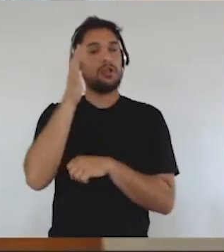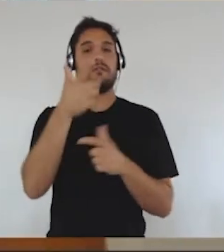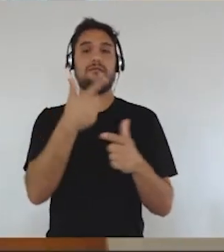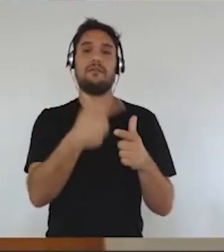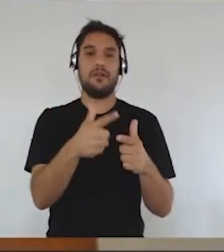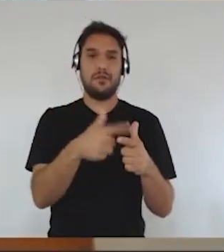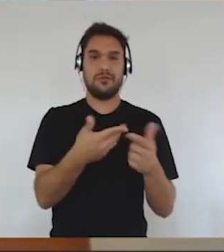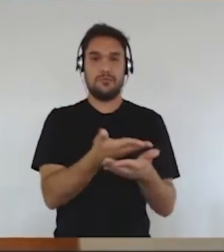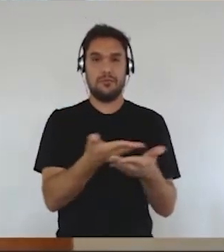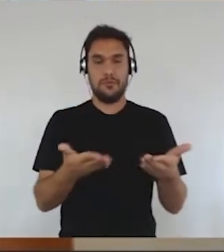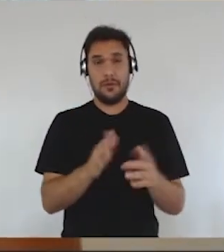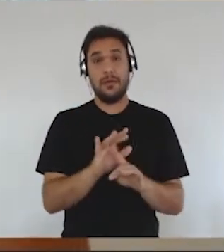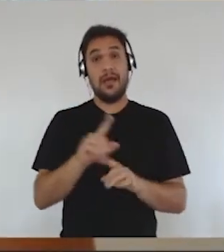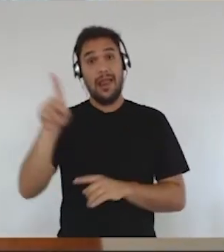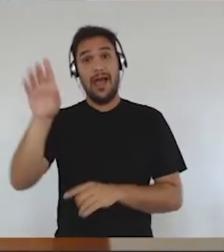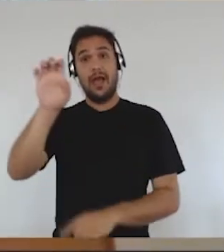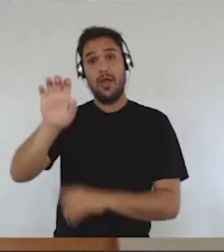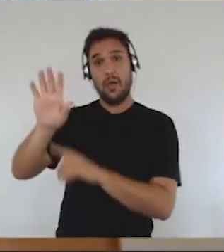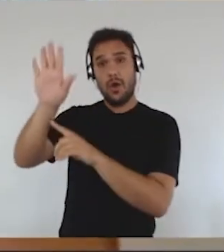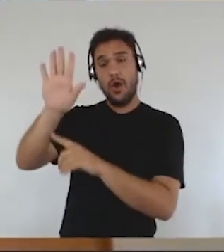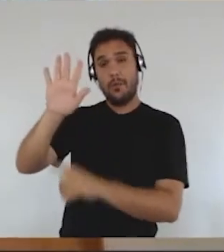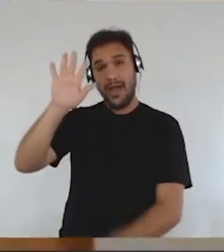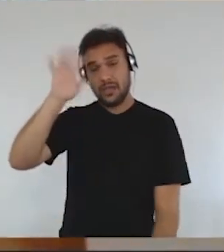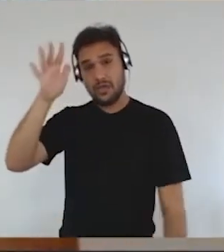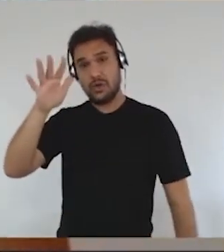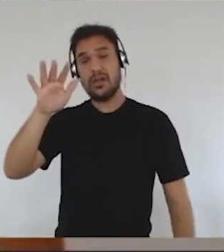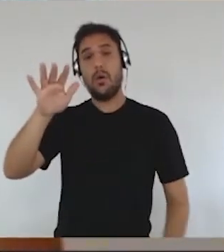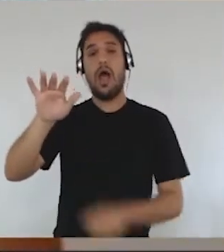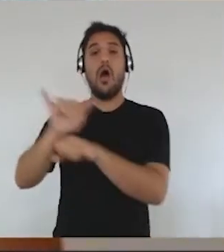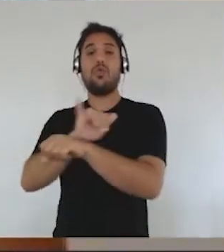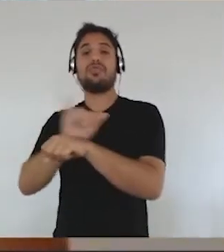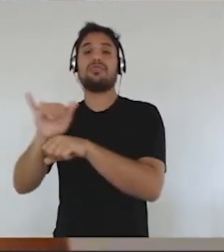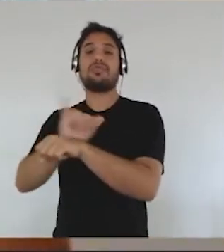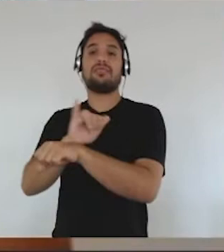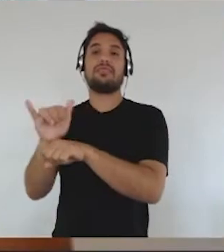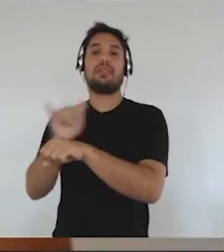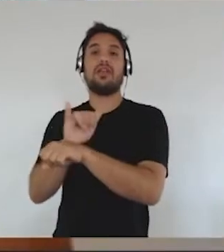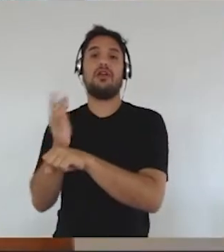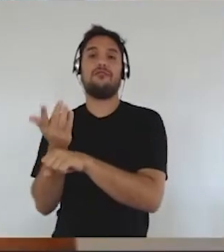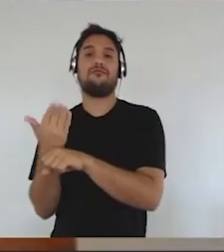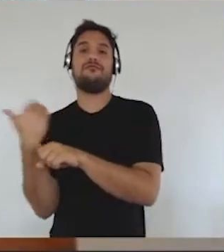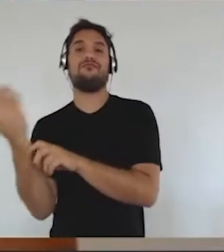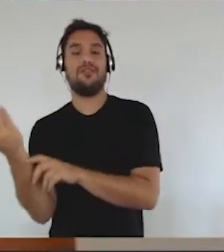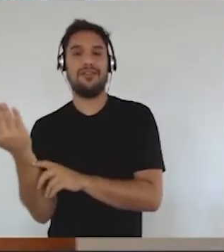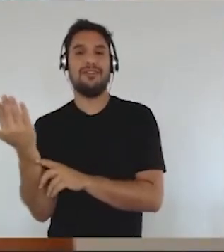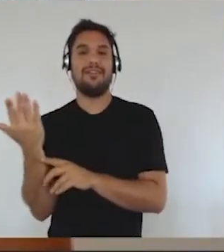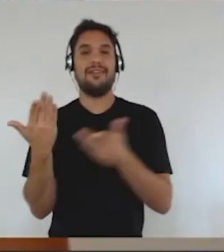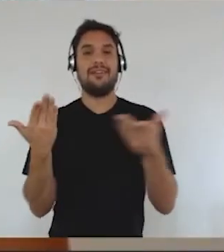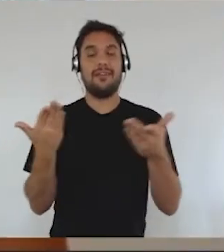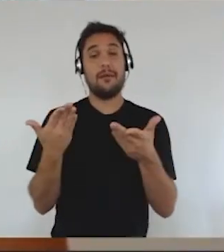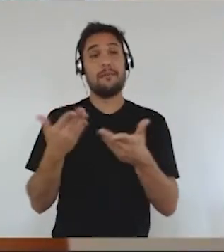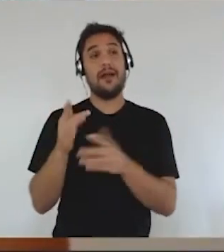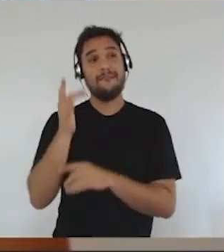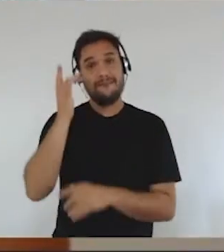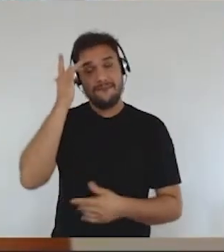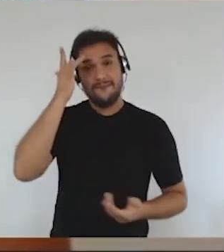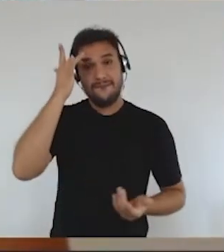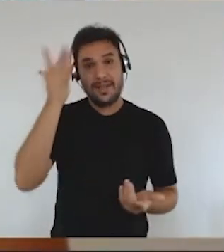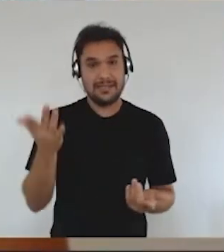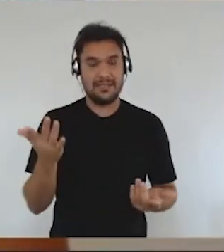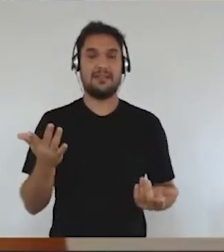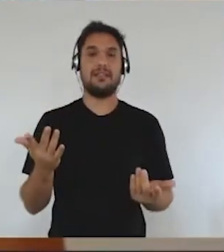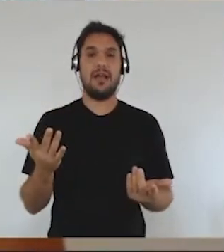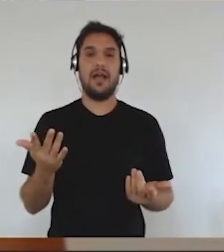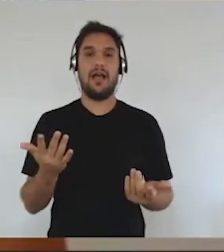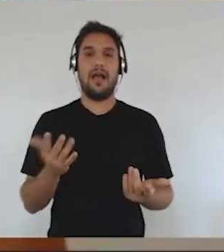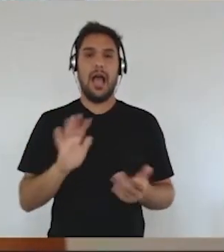adequado de solução de conflitos. Na Europa se fala resoluções alternativas de conflitos, RALs, que veio para facilitar